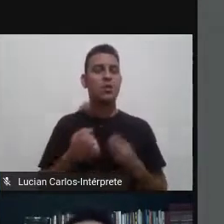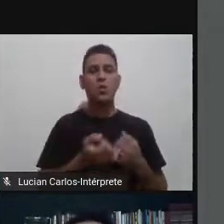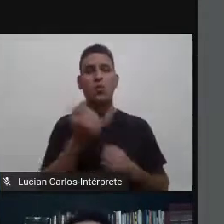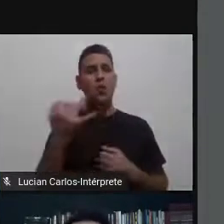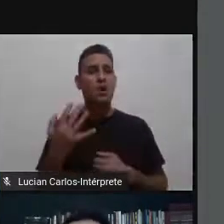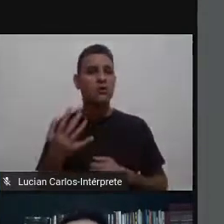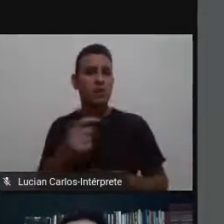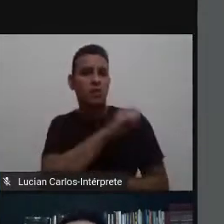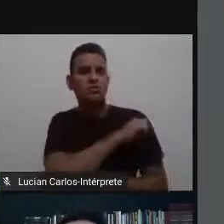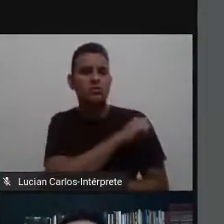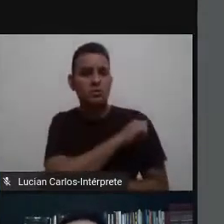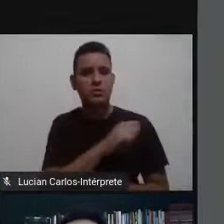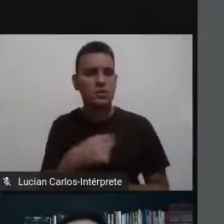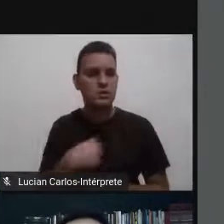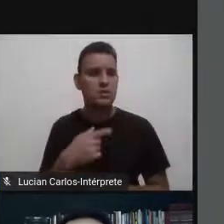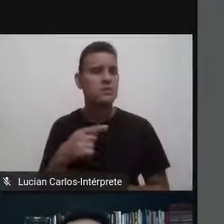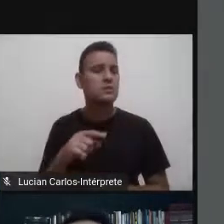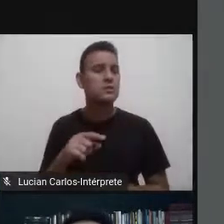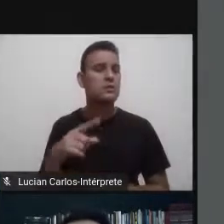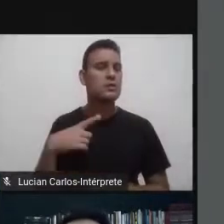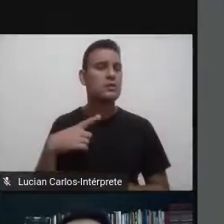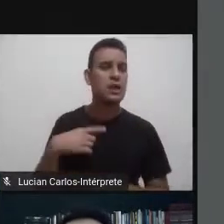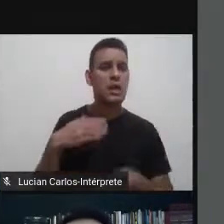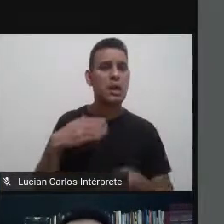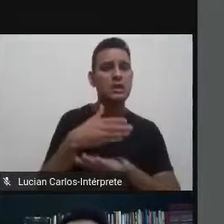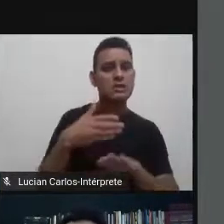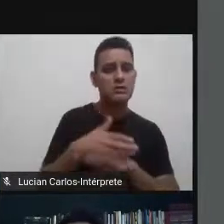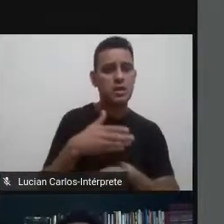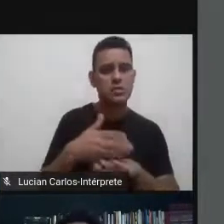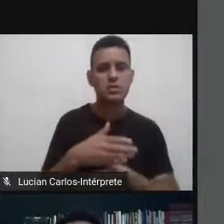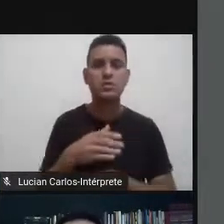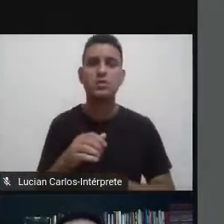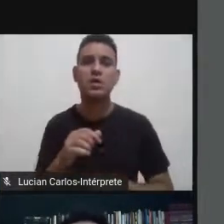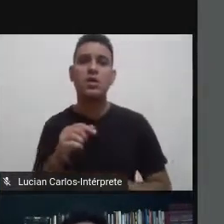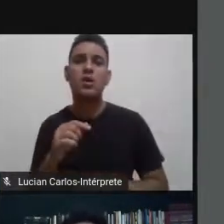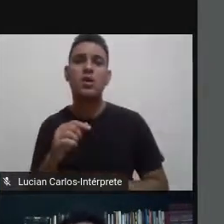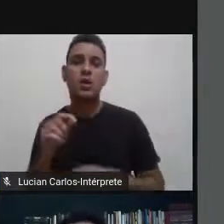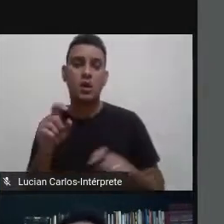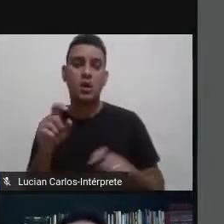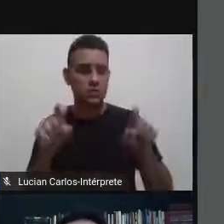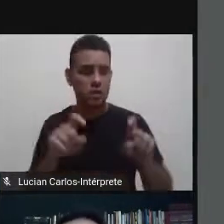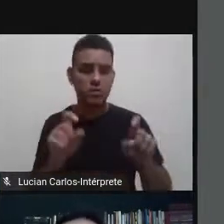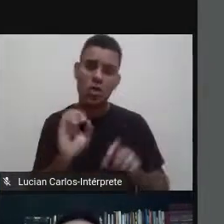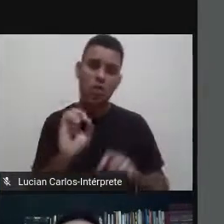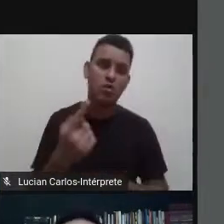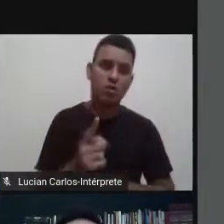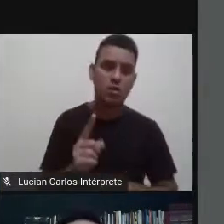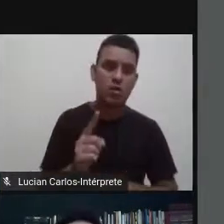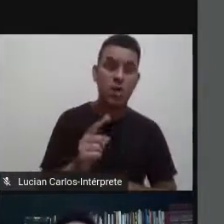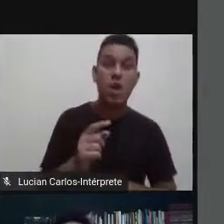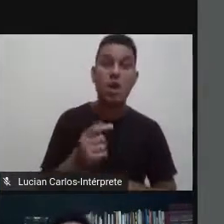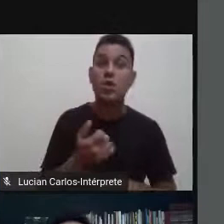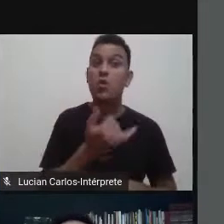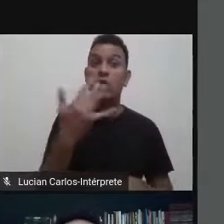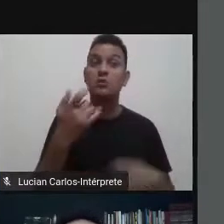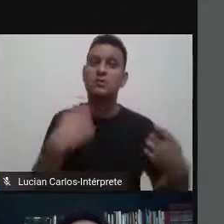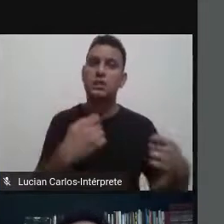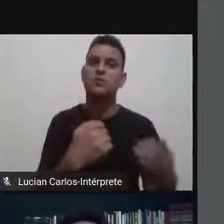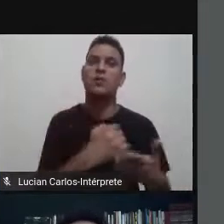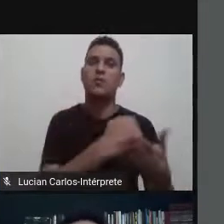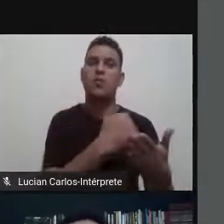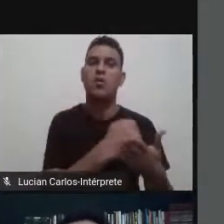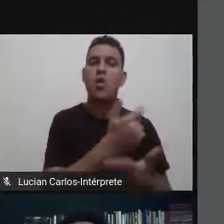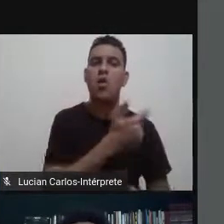alunos exatamente estavam tendo acesso às APNPs e quantos precisavam de um suporte, de um